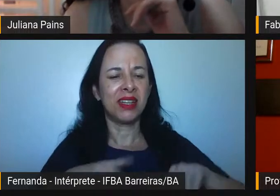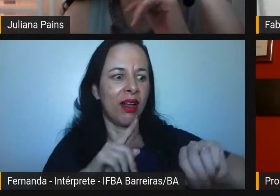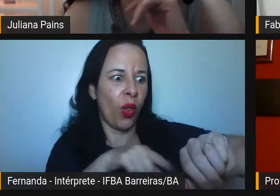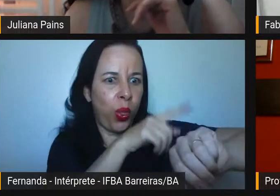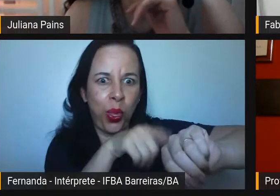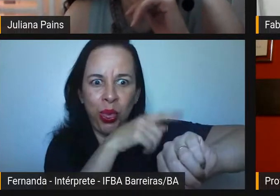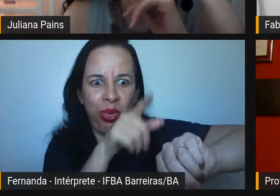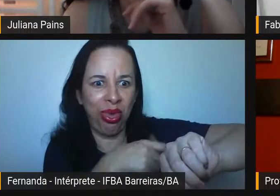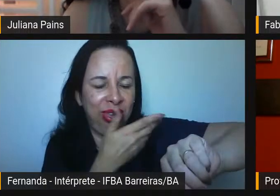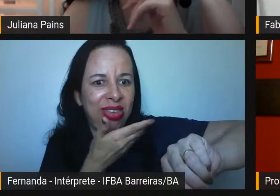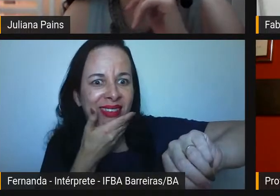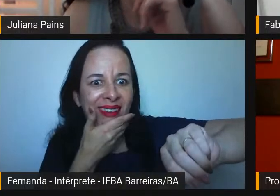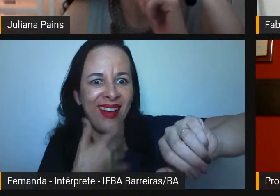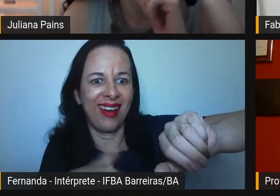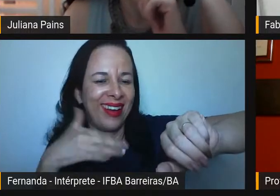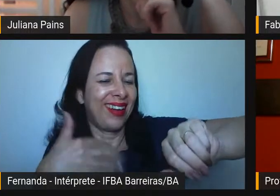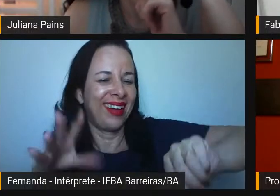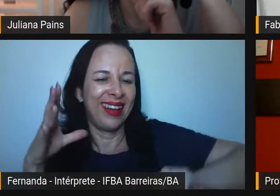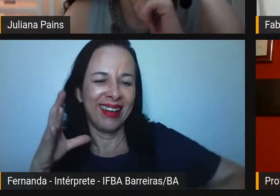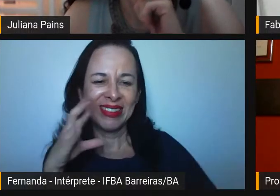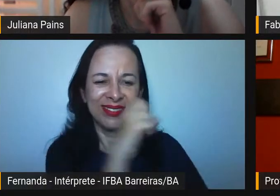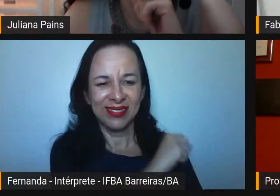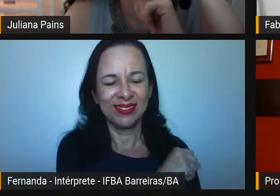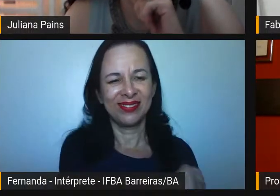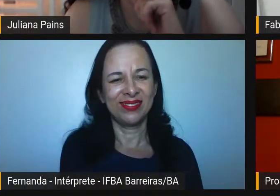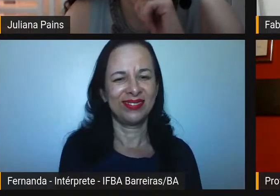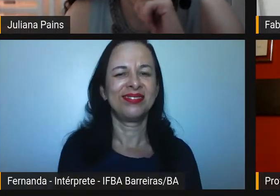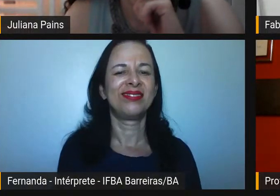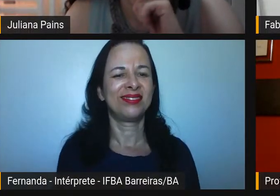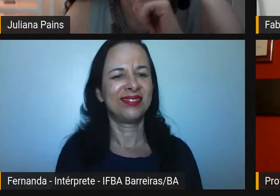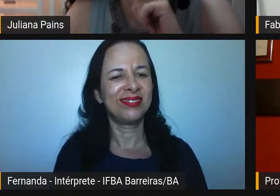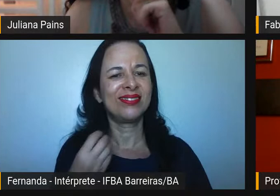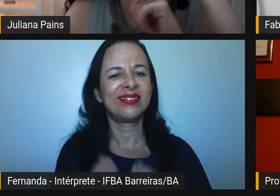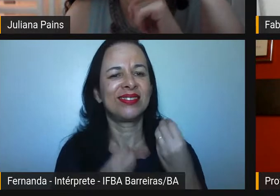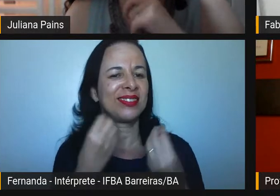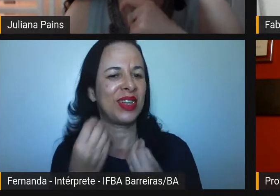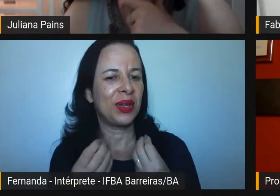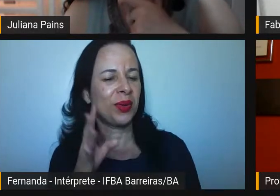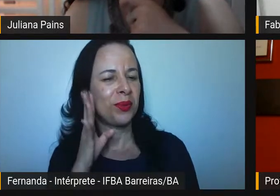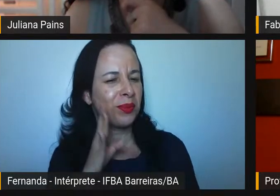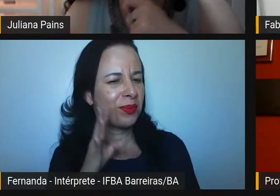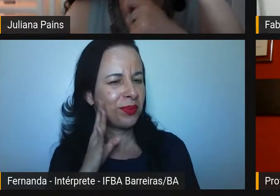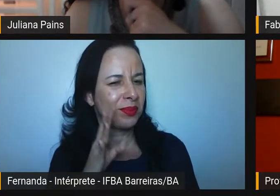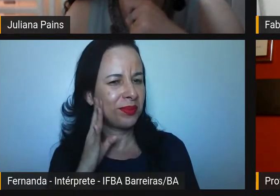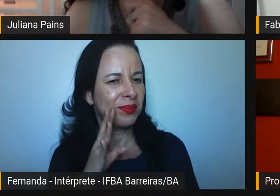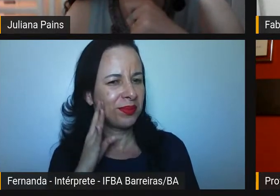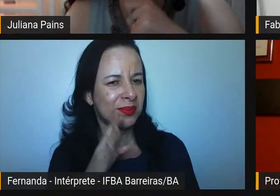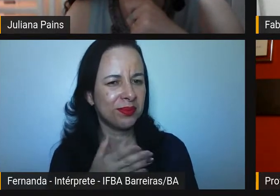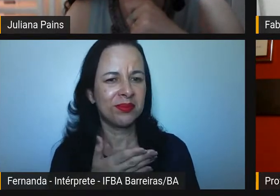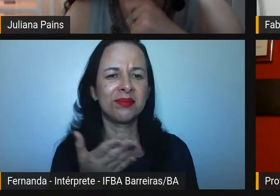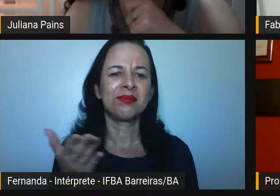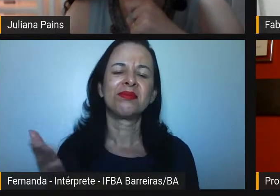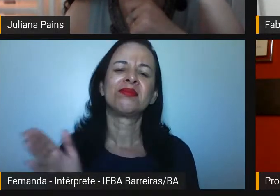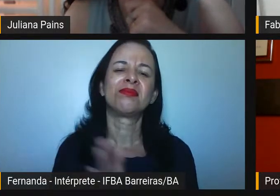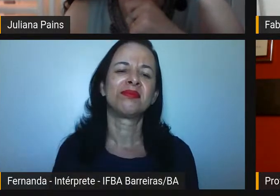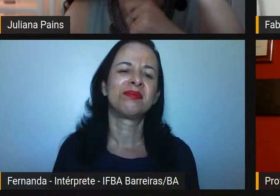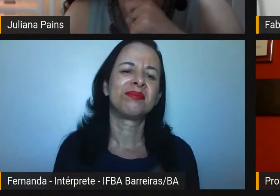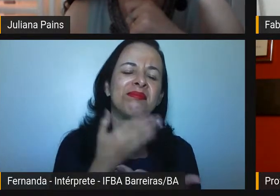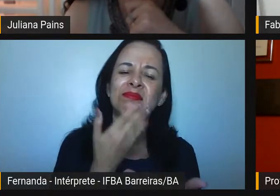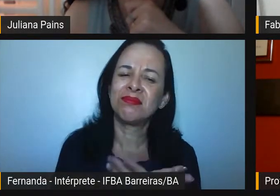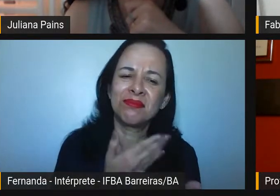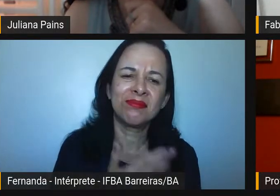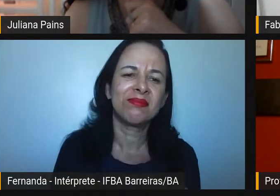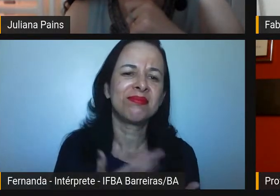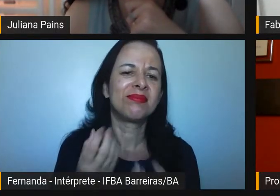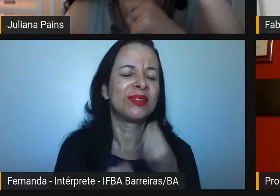não é e assim é um é interessante né você vir você mostrou tanto os estudos aí tantos